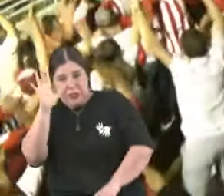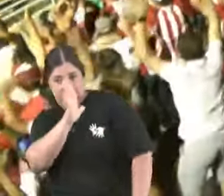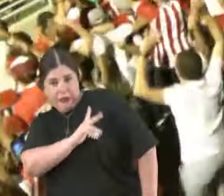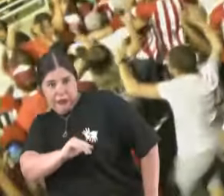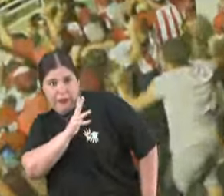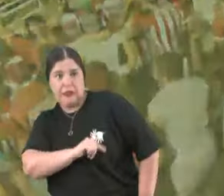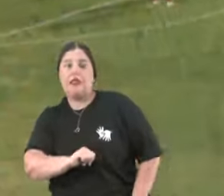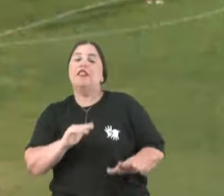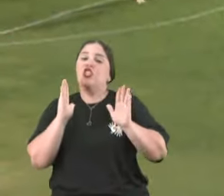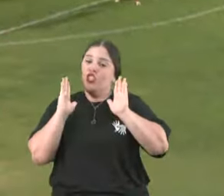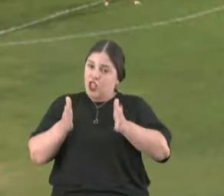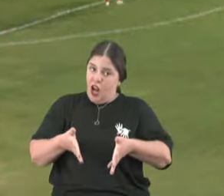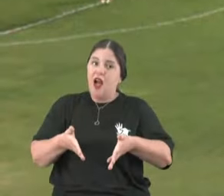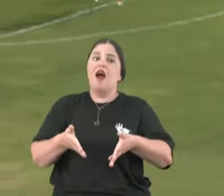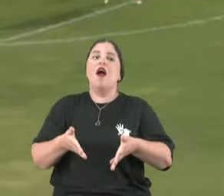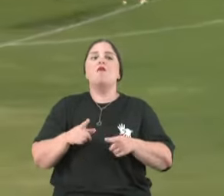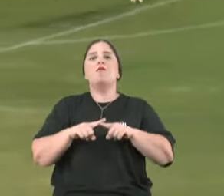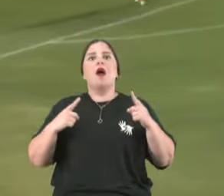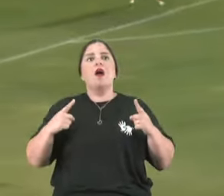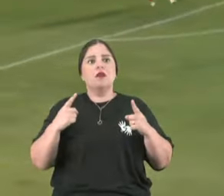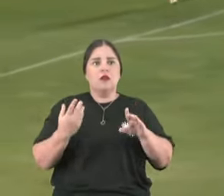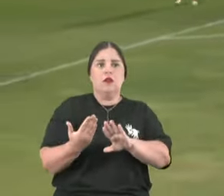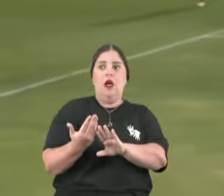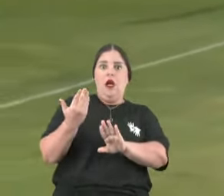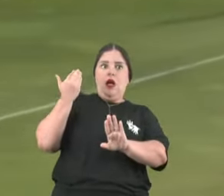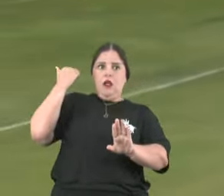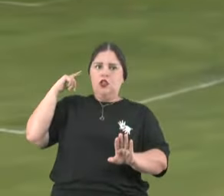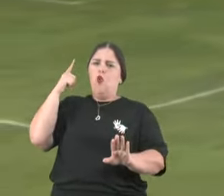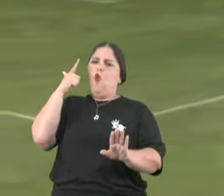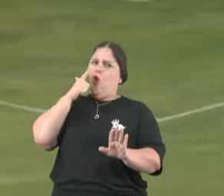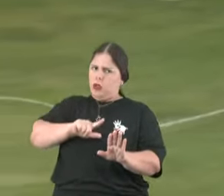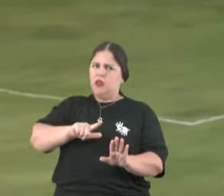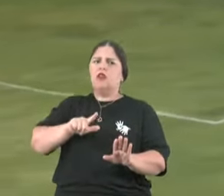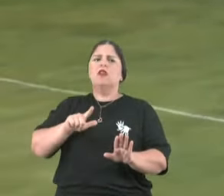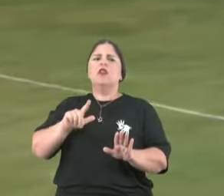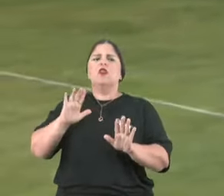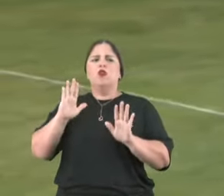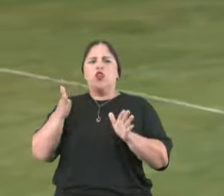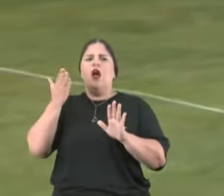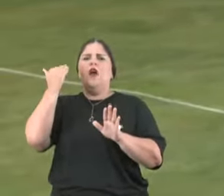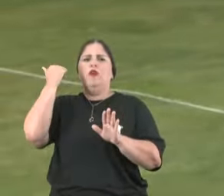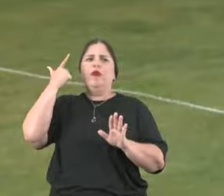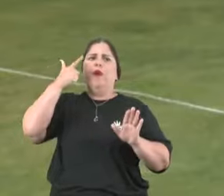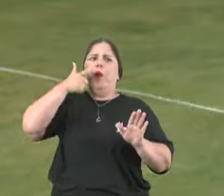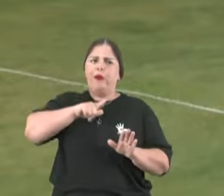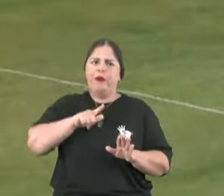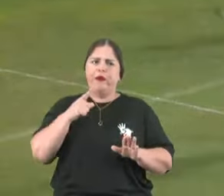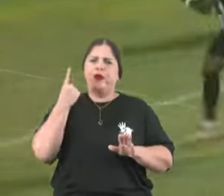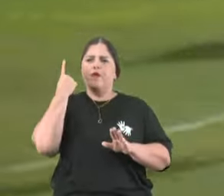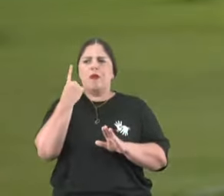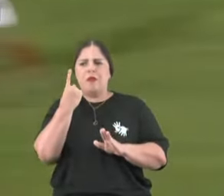mas as circunstâncias eram outras. Dá para se apegar nesse resultado da primeira fase para tentar reverter?